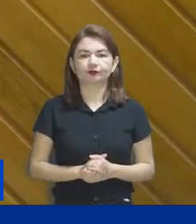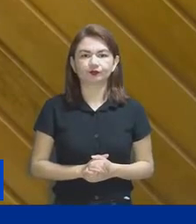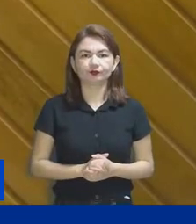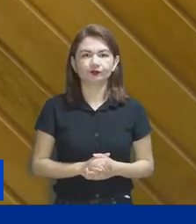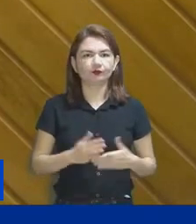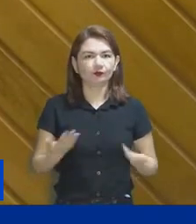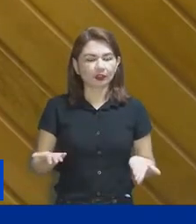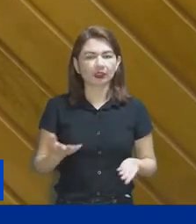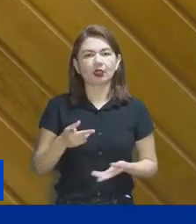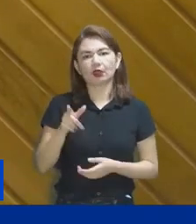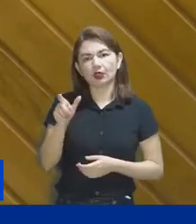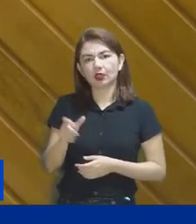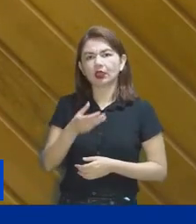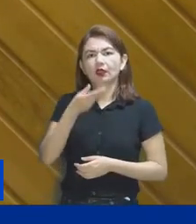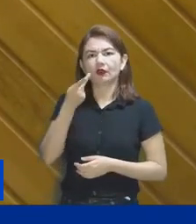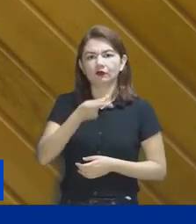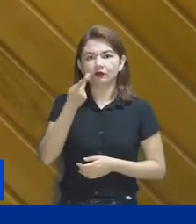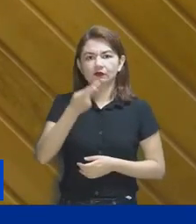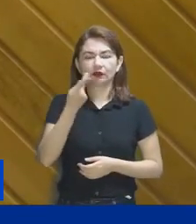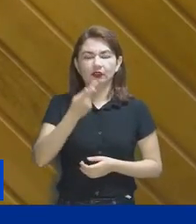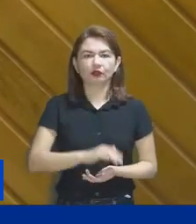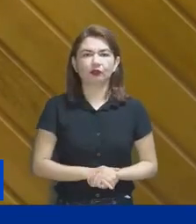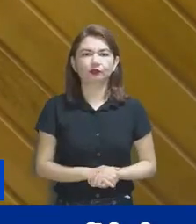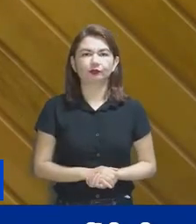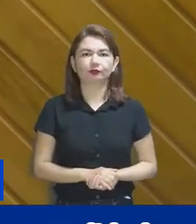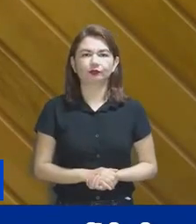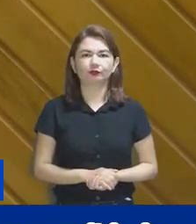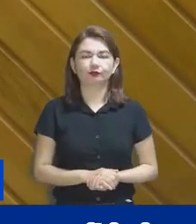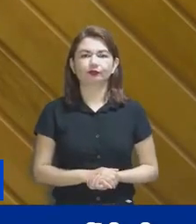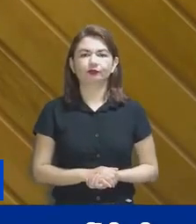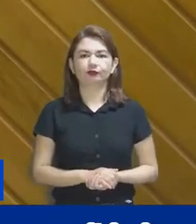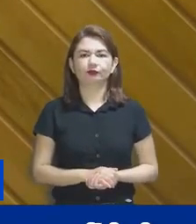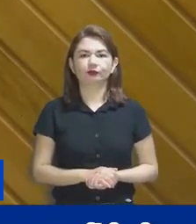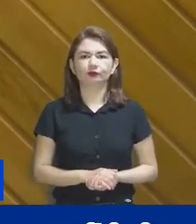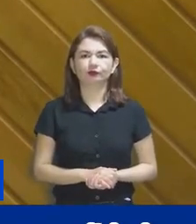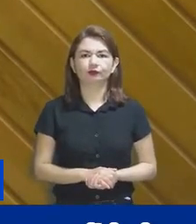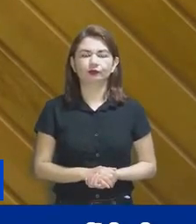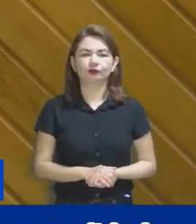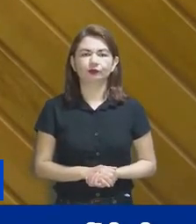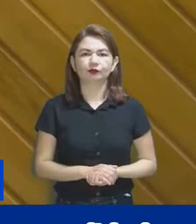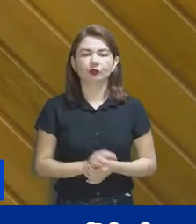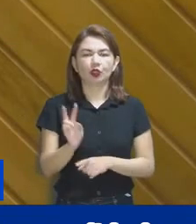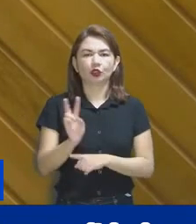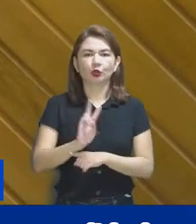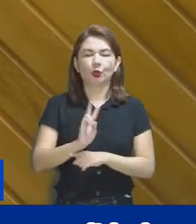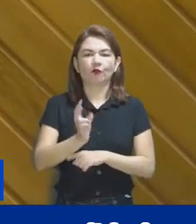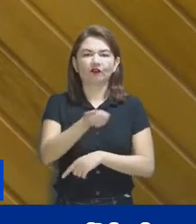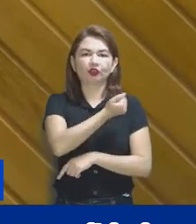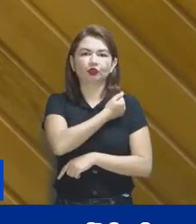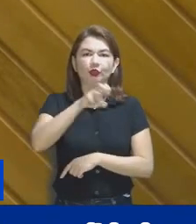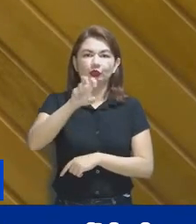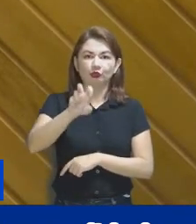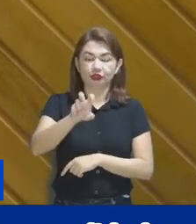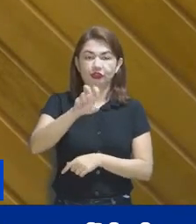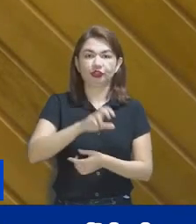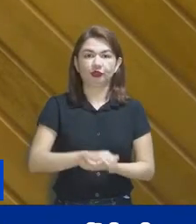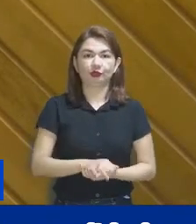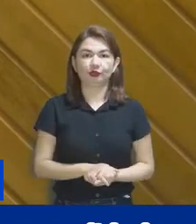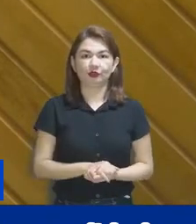Aquele depoimento não foi precedido, como consta do vídeo, número 5, não foi